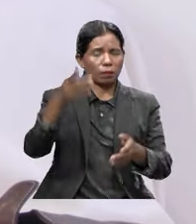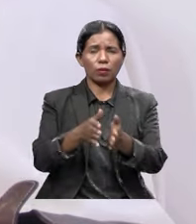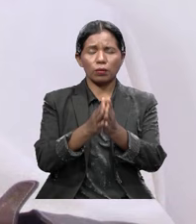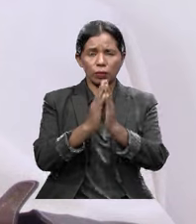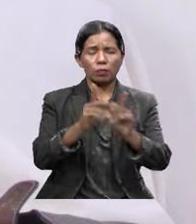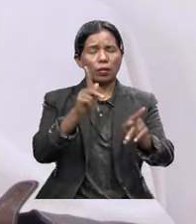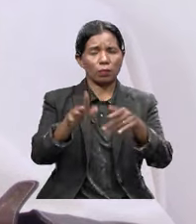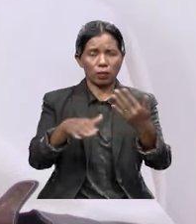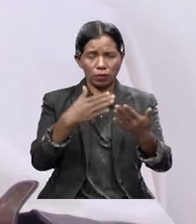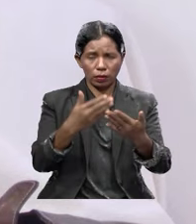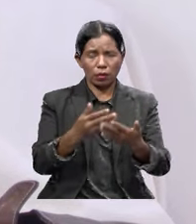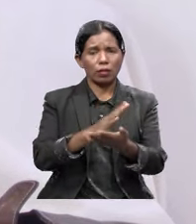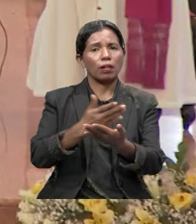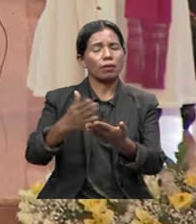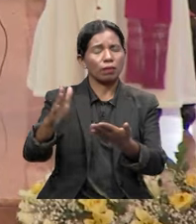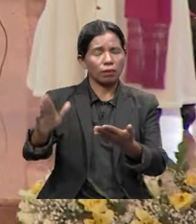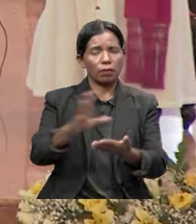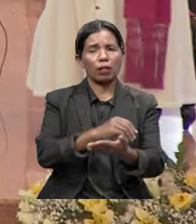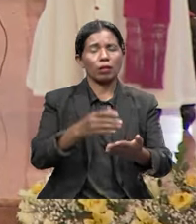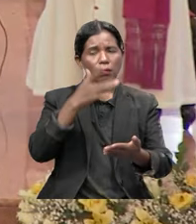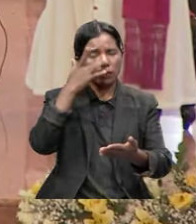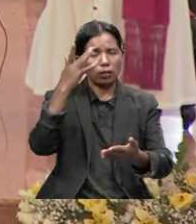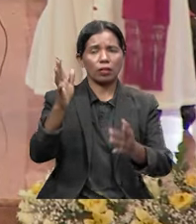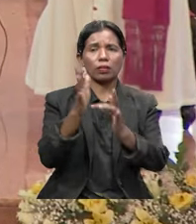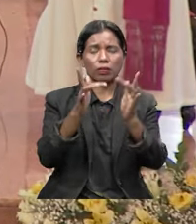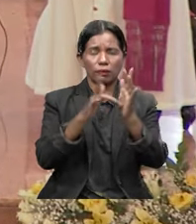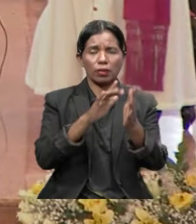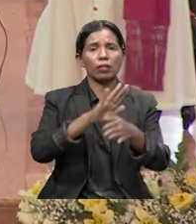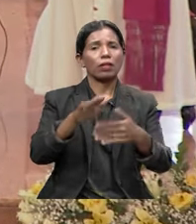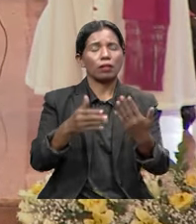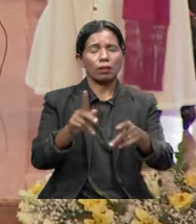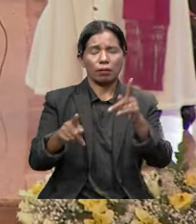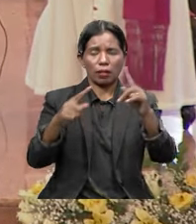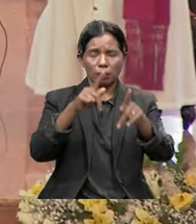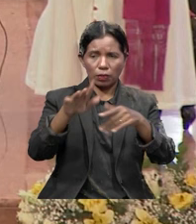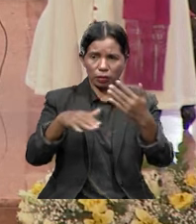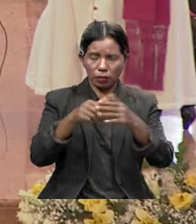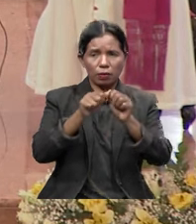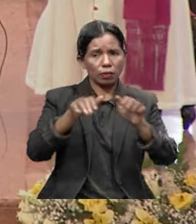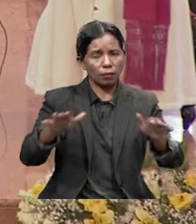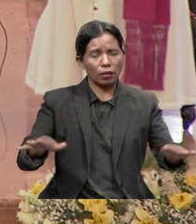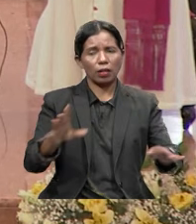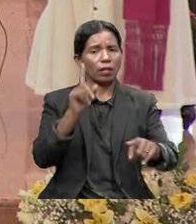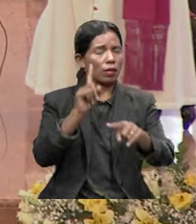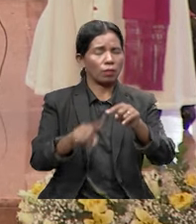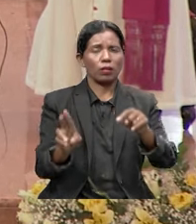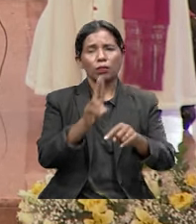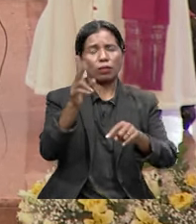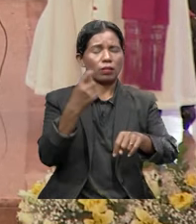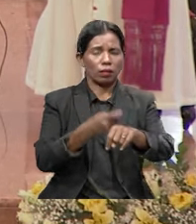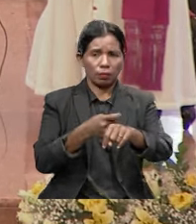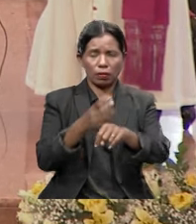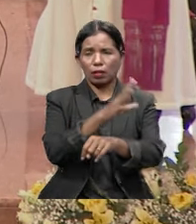sacerdote Sira, a tu abelar morin Evangelho Nian, ba emhotu, tamba amululik mak instrumento benção Nian, no labele aproveita linha